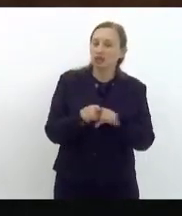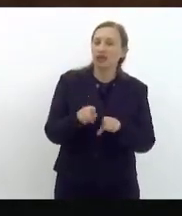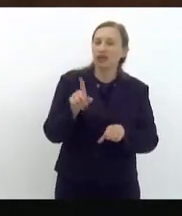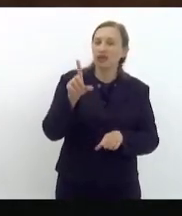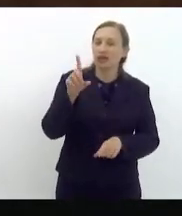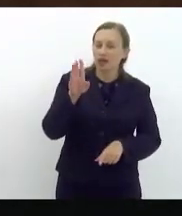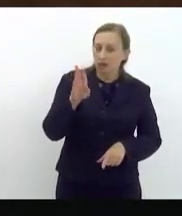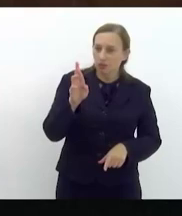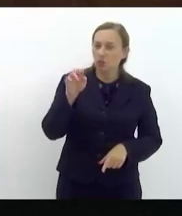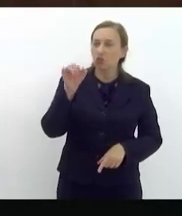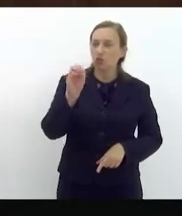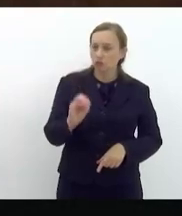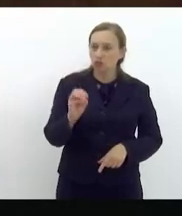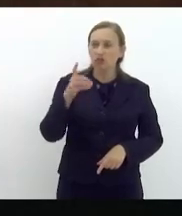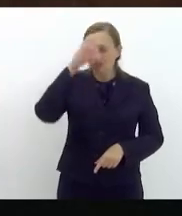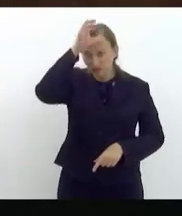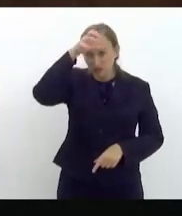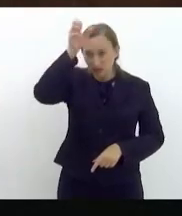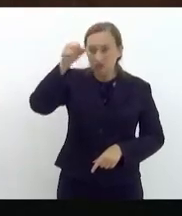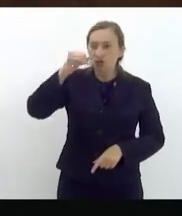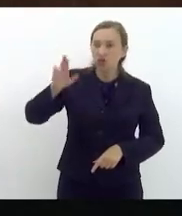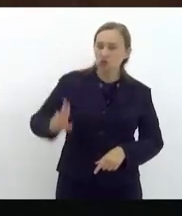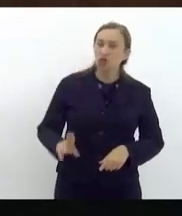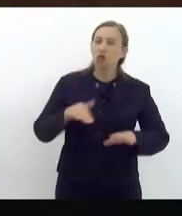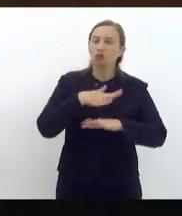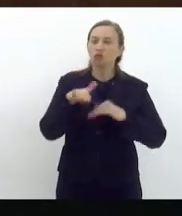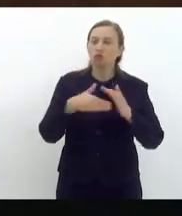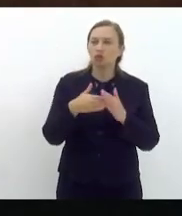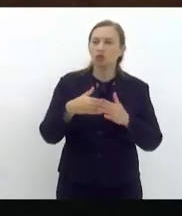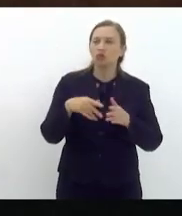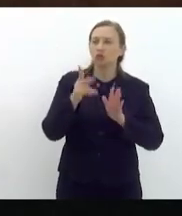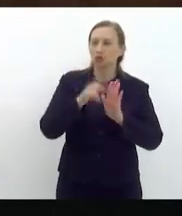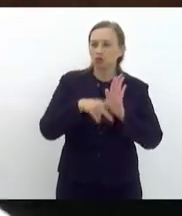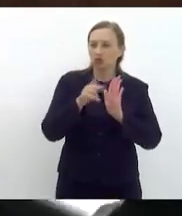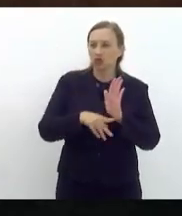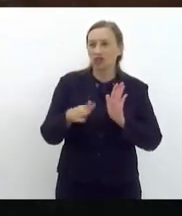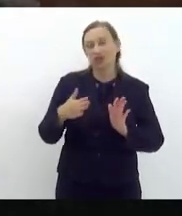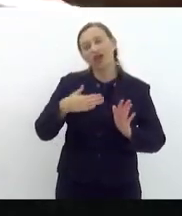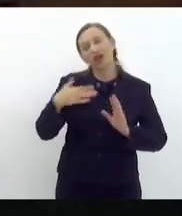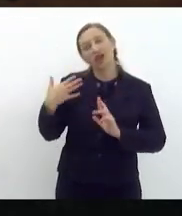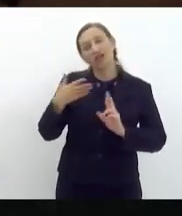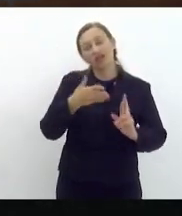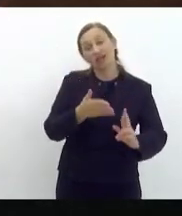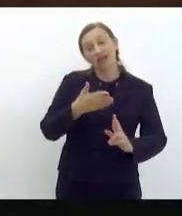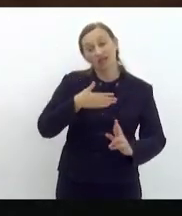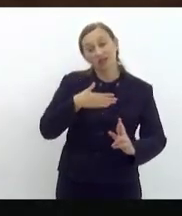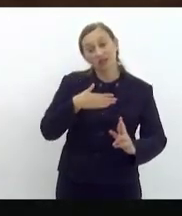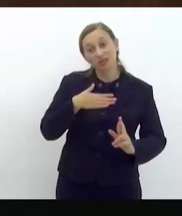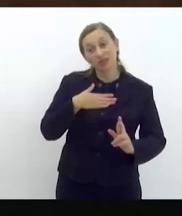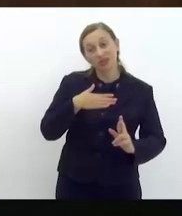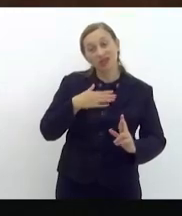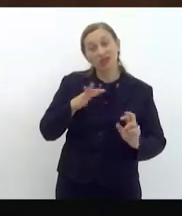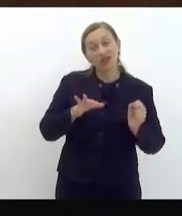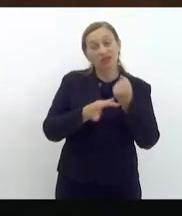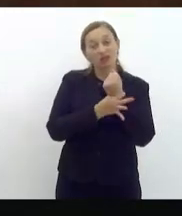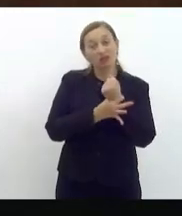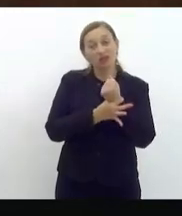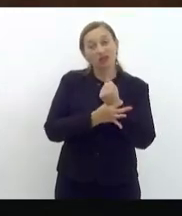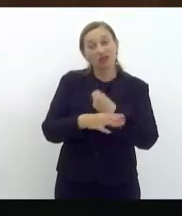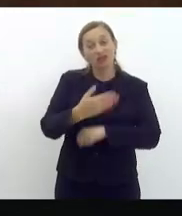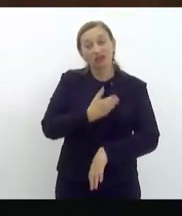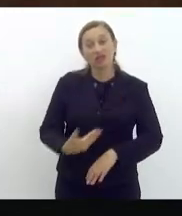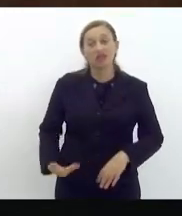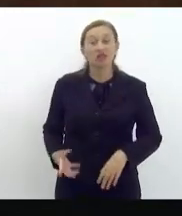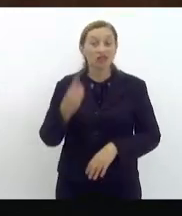Dauari, a deputada Tia Ju por todos esses projetos e aquela que é minha referência em política de segurança, que é a nossa